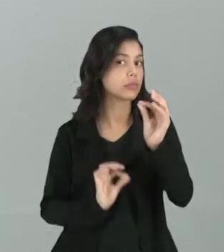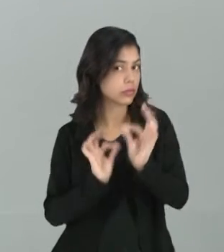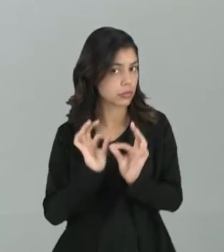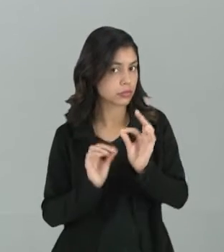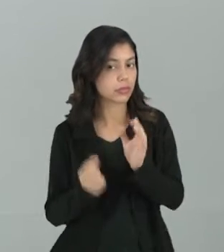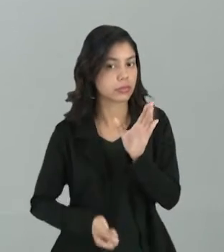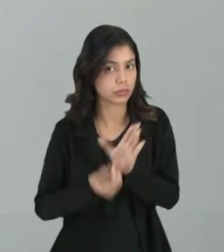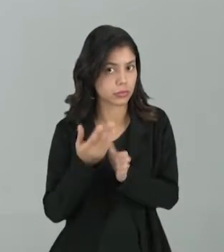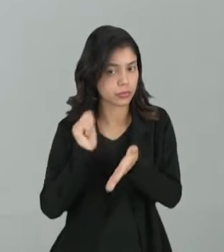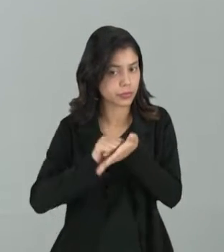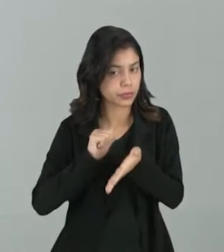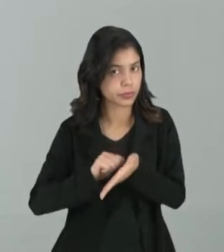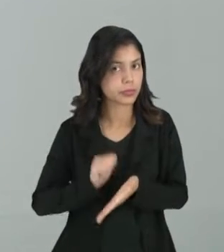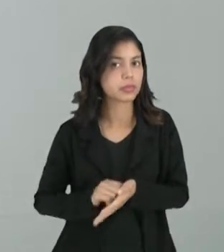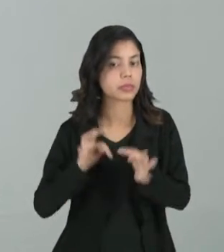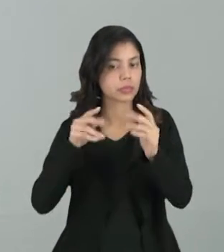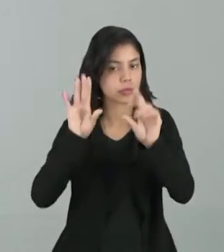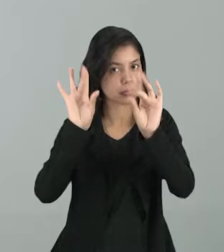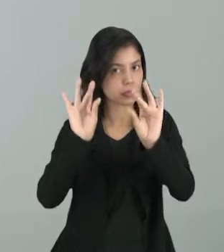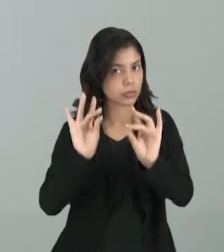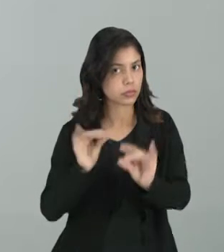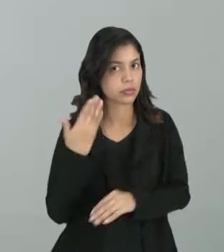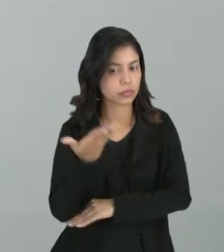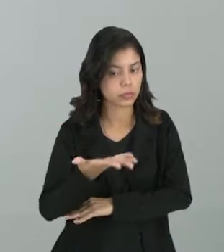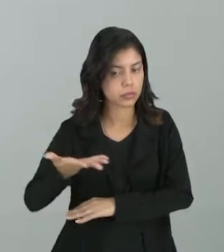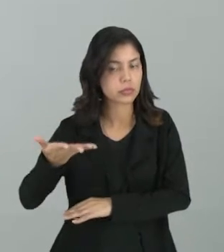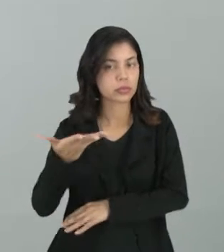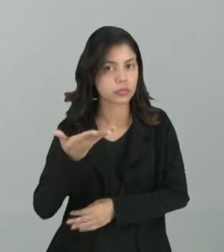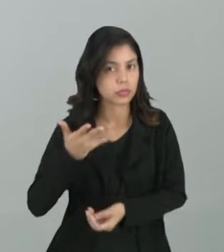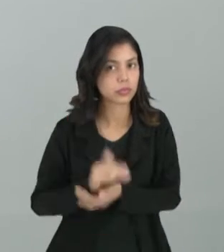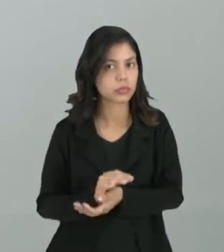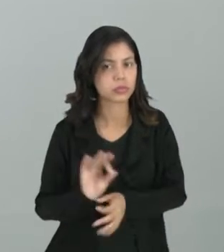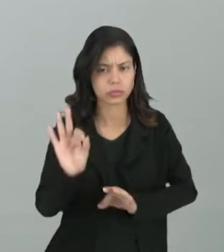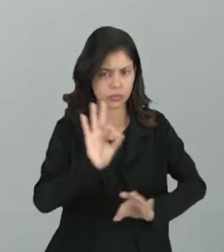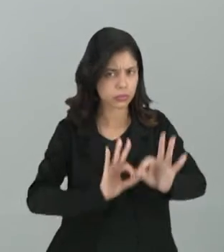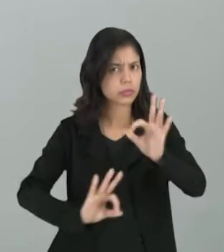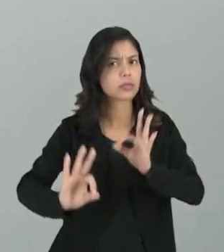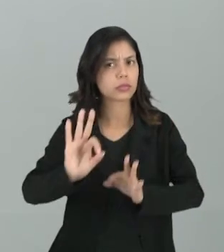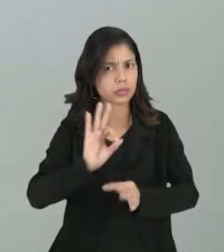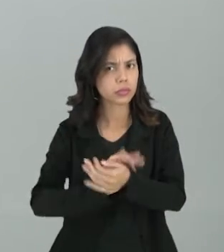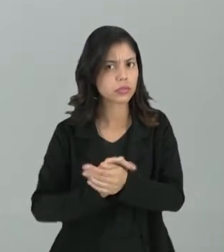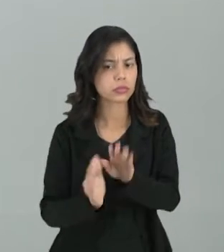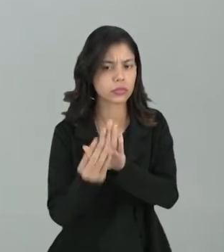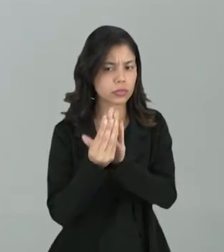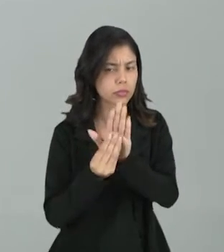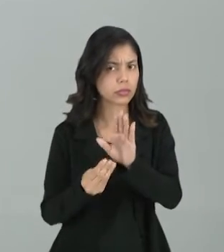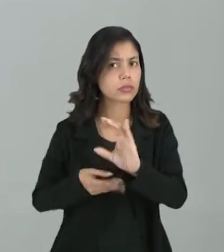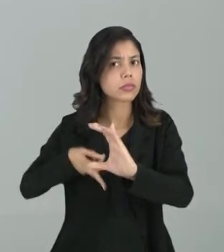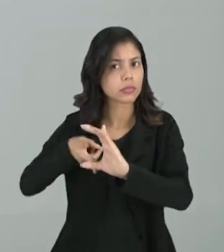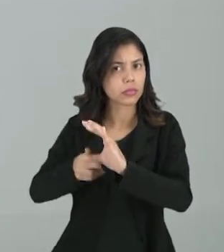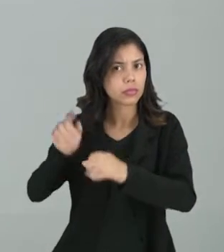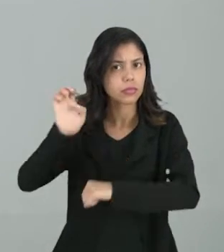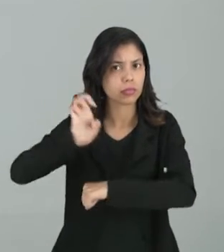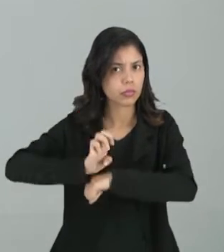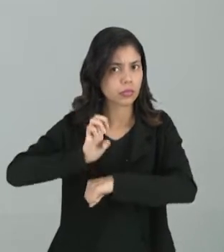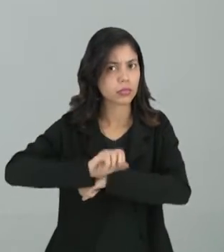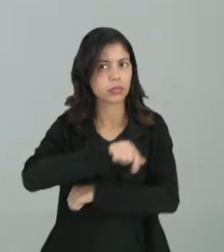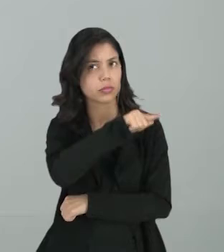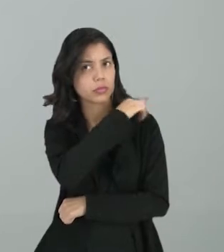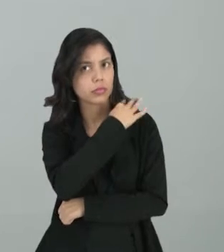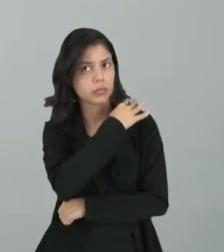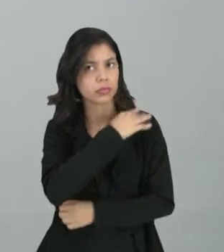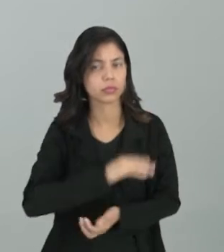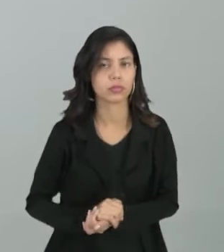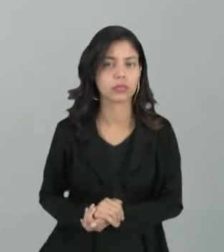sendo construídas tendo como base as orientações curriculares do nosso estado para o ensino